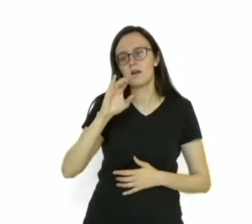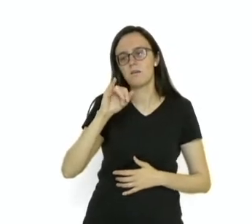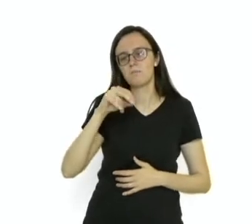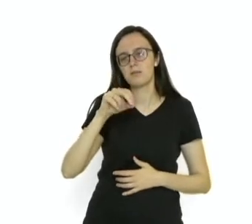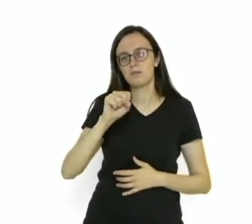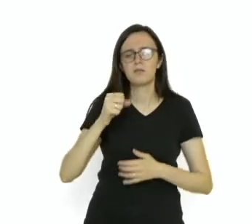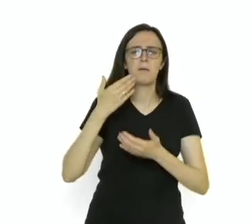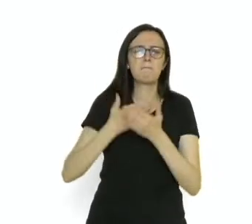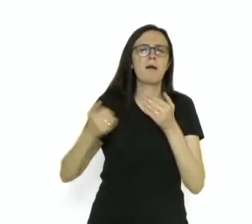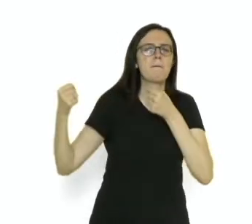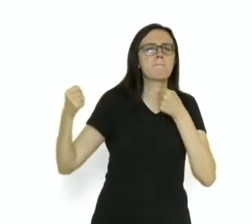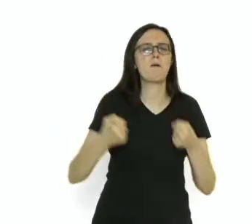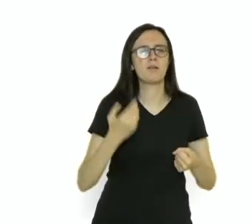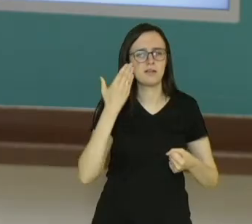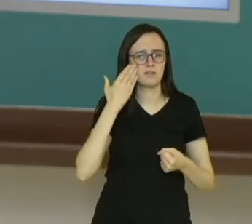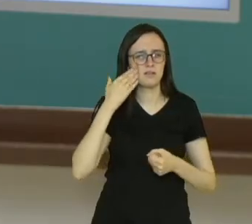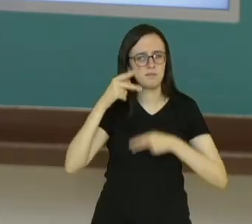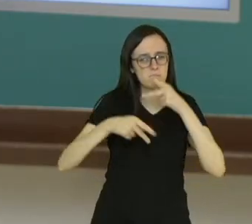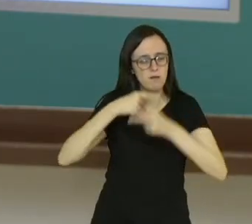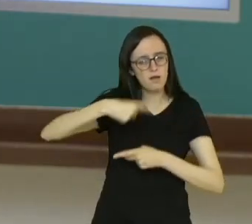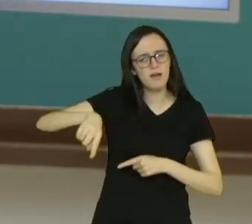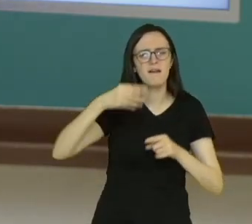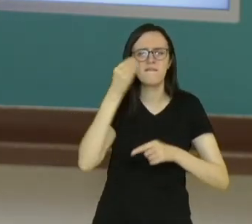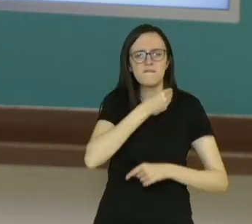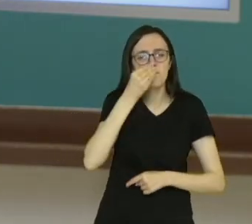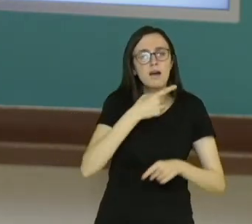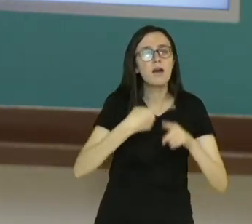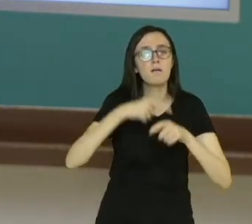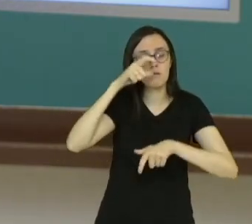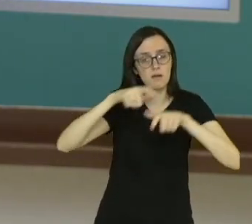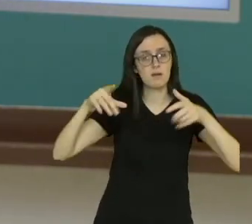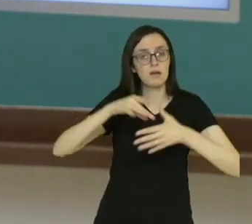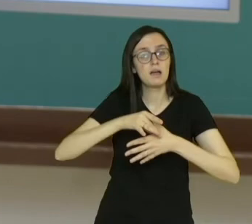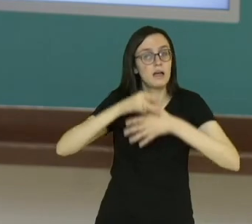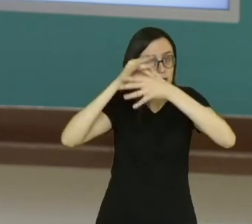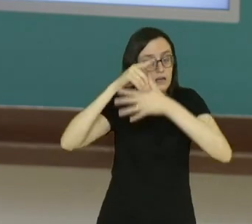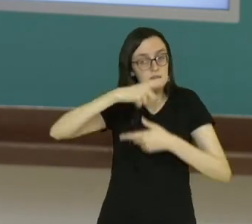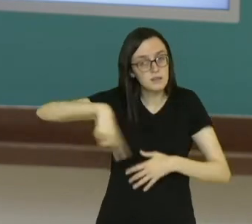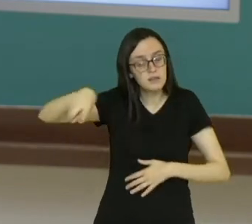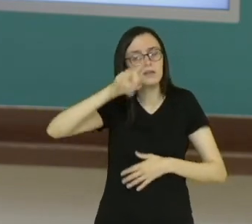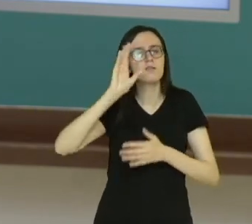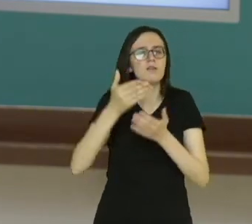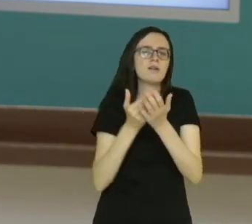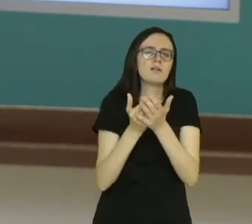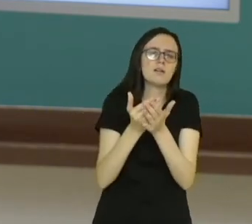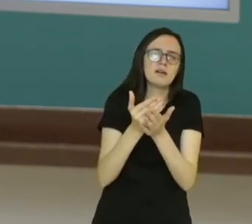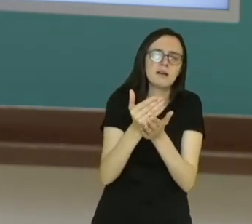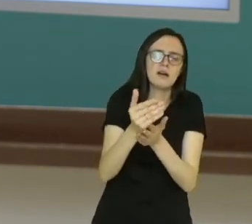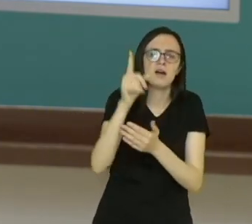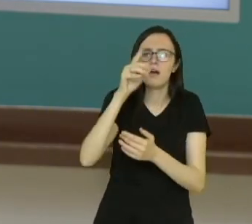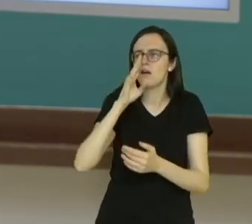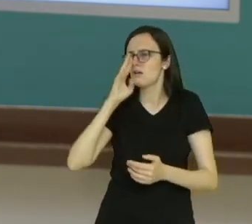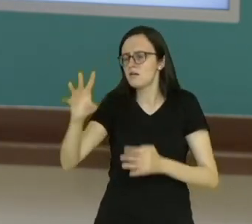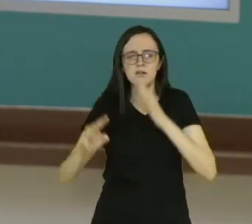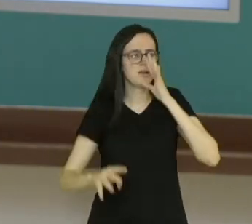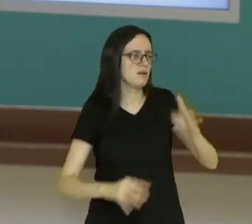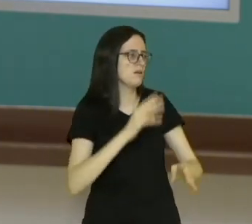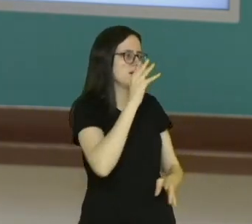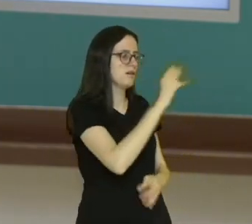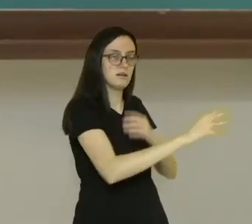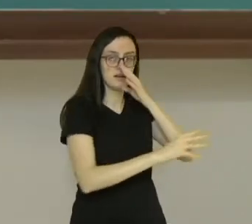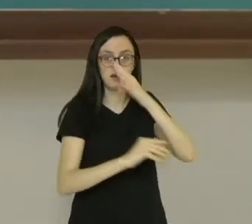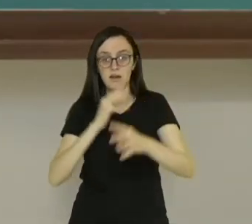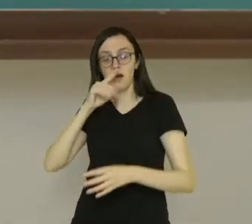popular e enfraquecendo, inclusive, dentro deles, porque os próprios líderes revolucionários começaram um a acusar ao outro. Devido a